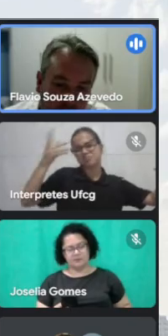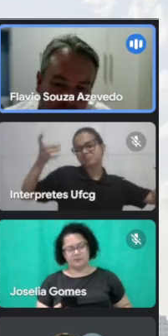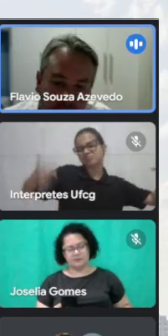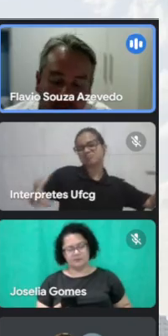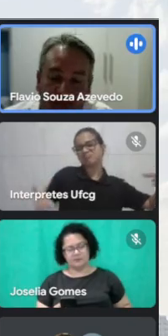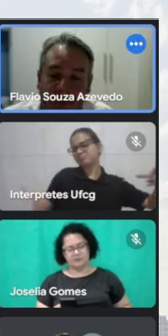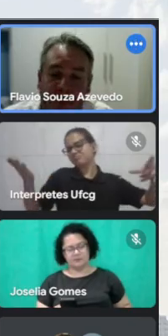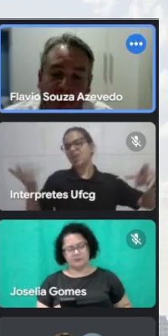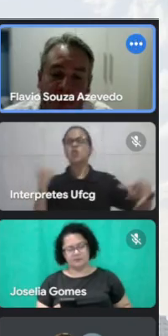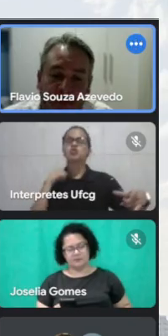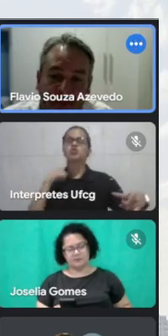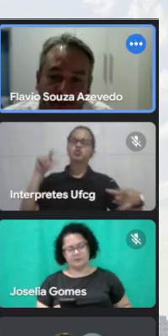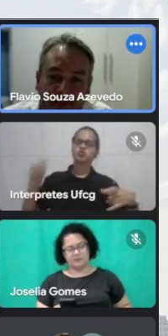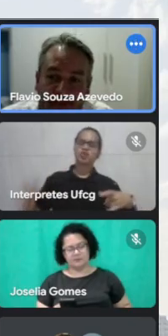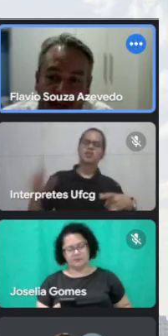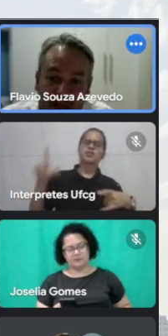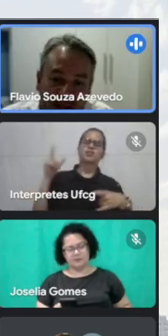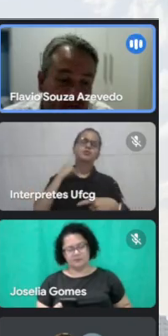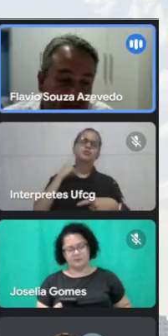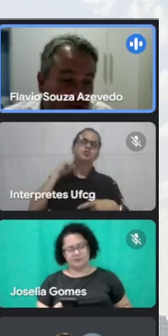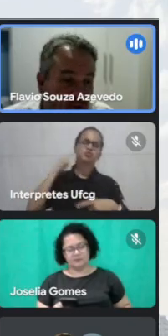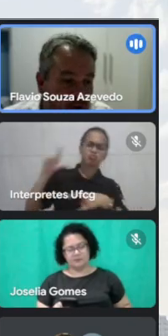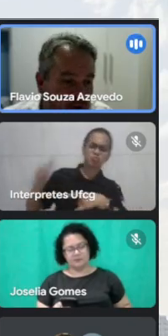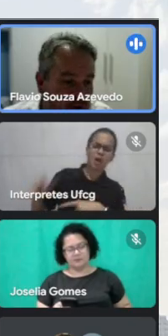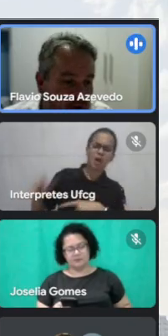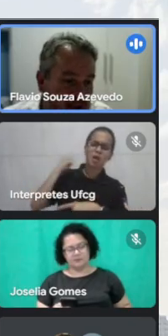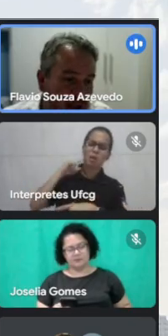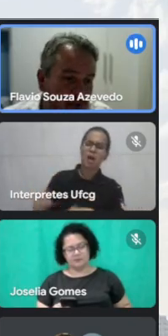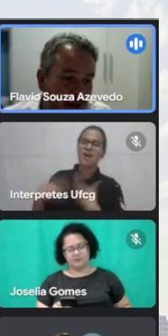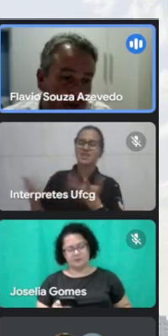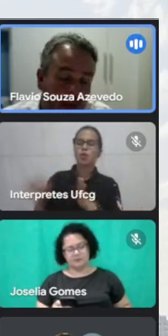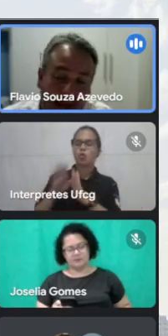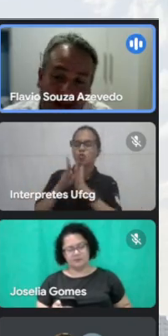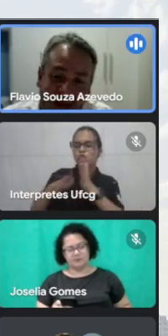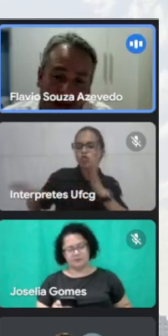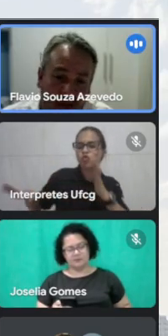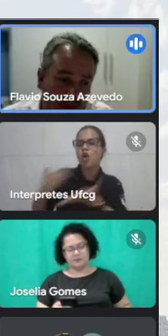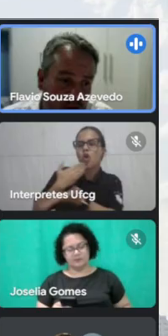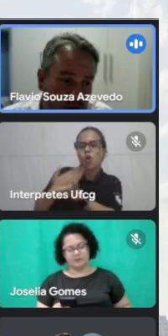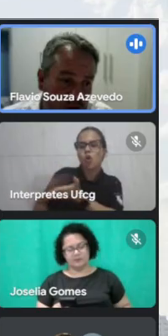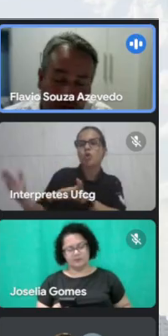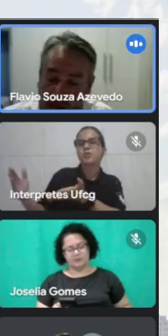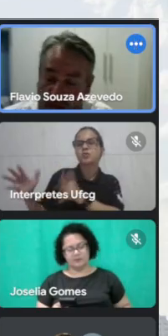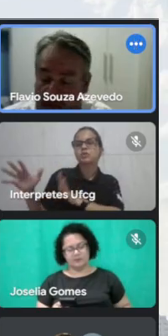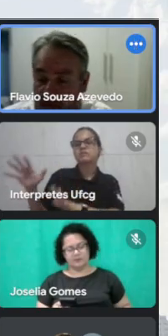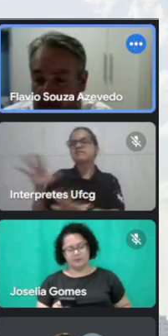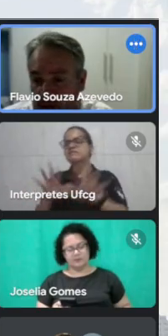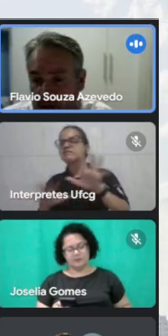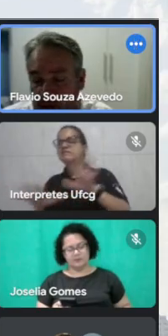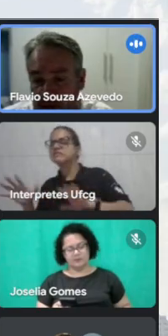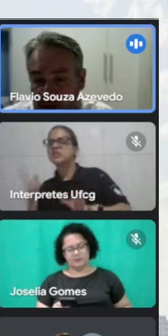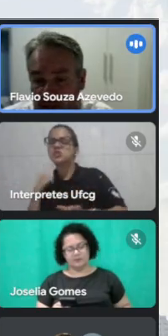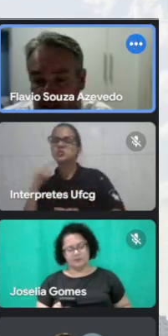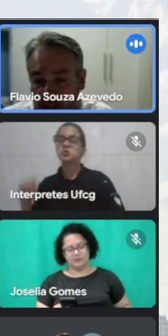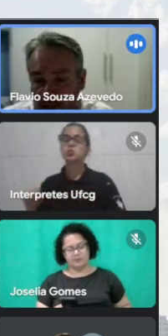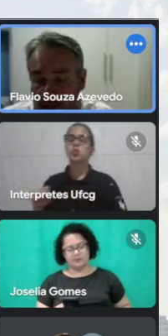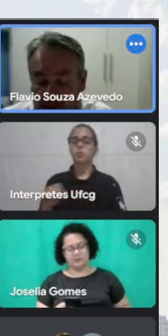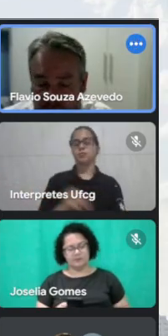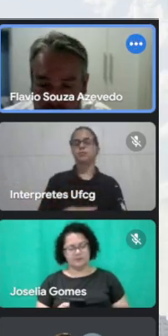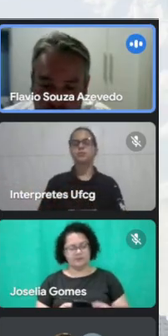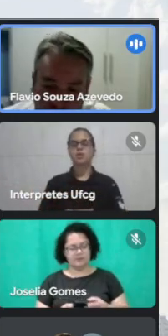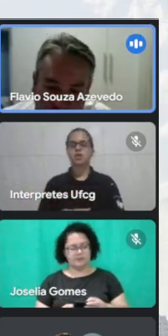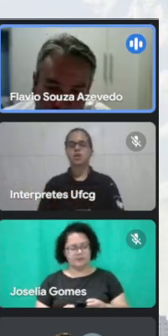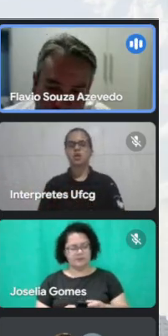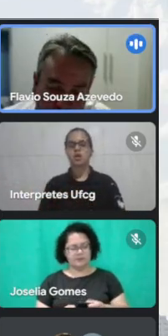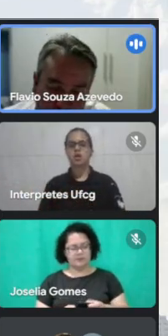sendo poluídos. E Recife, em 2037, vai completar 500 anos, né, 500 anos